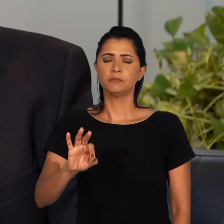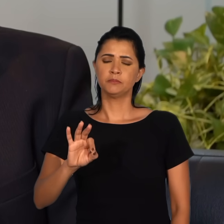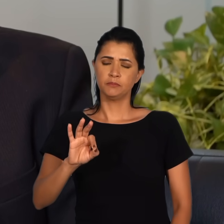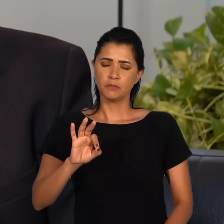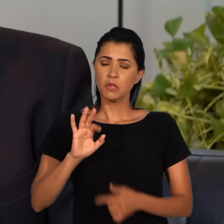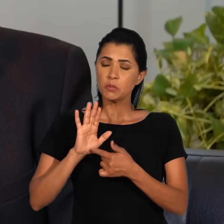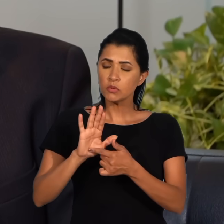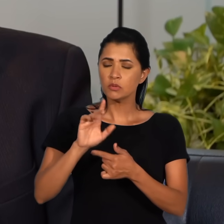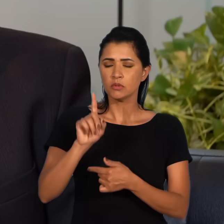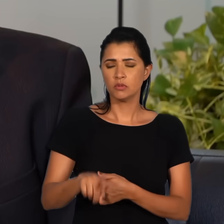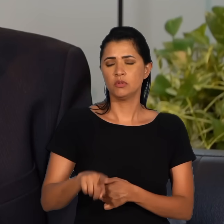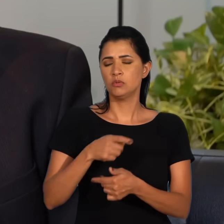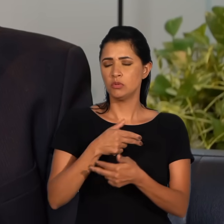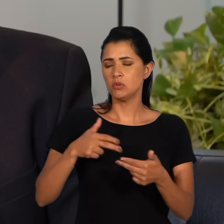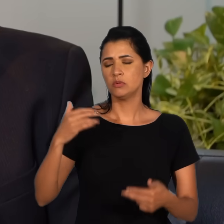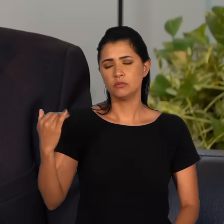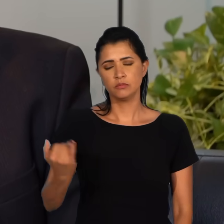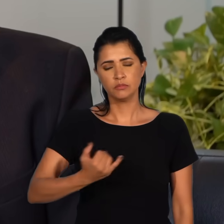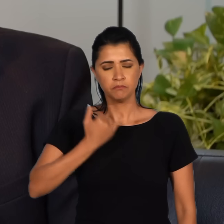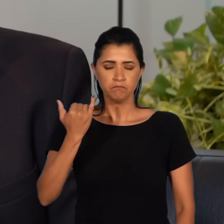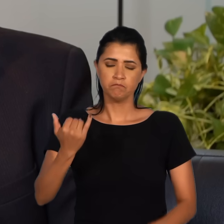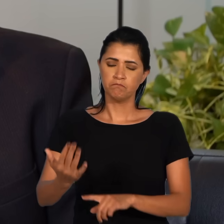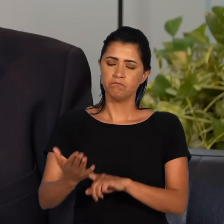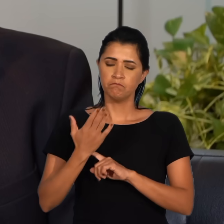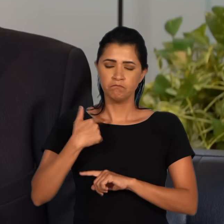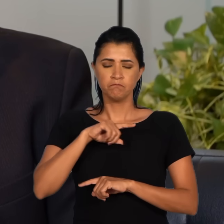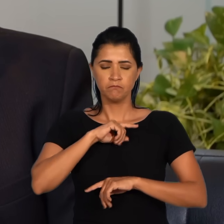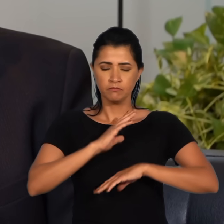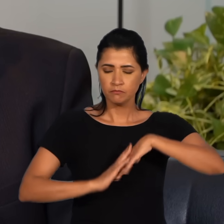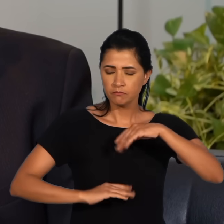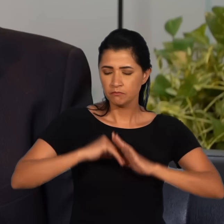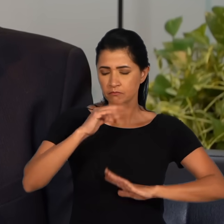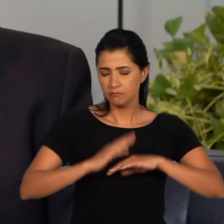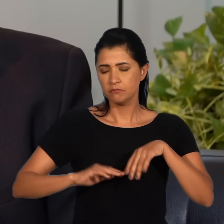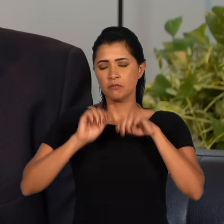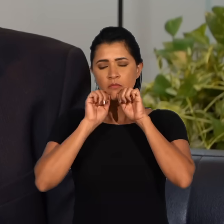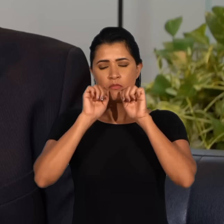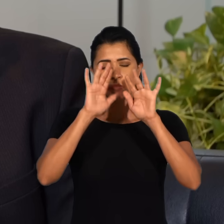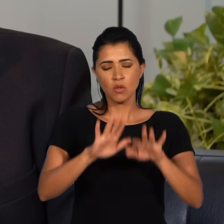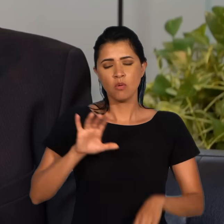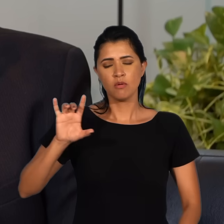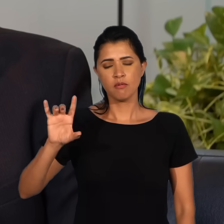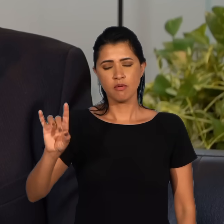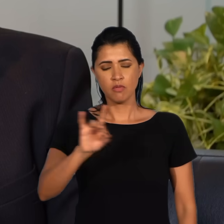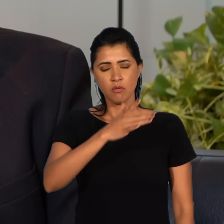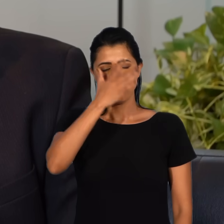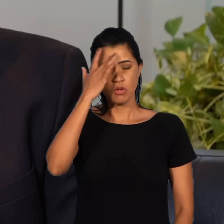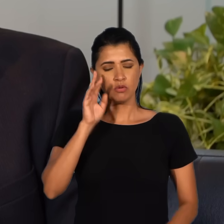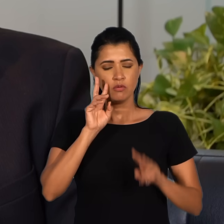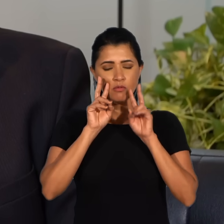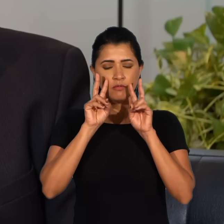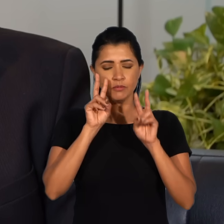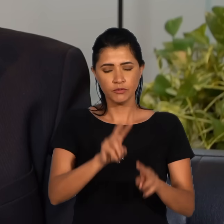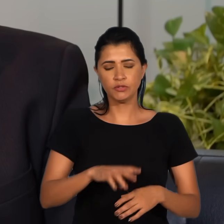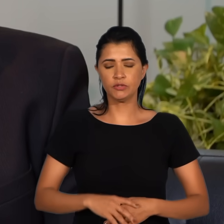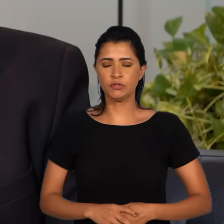destacando aquilo que é importante e principalmente nos ajudando a colocar em prática abençoa cada um dos amigos que nos assistem